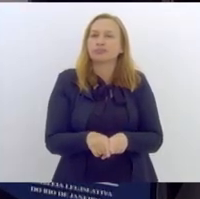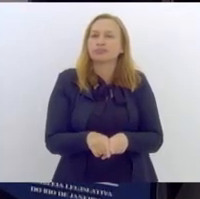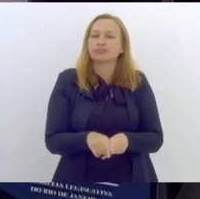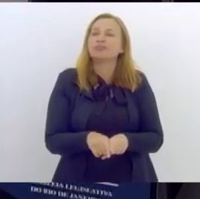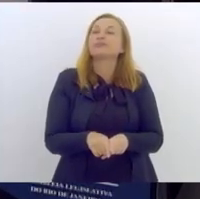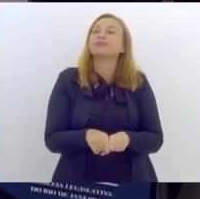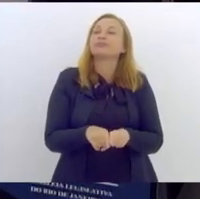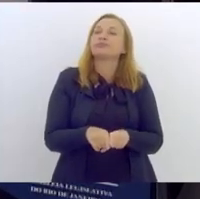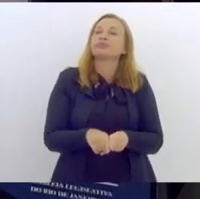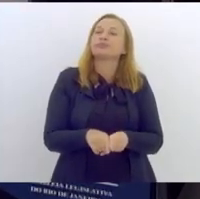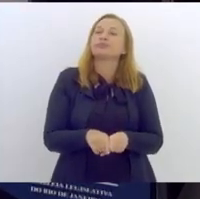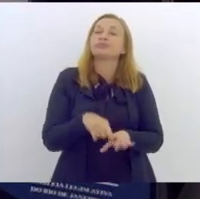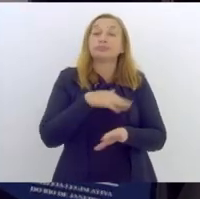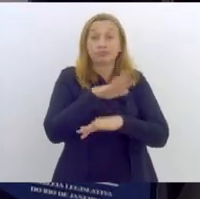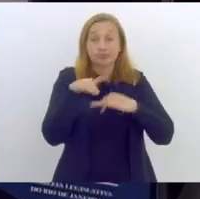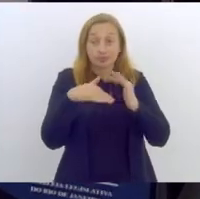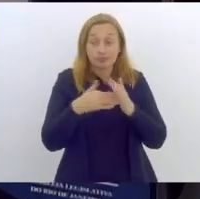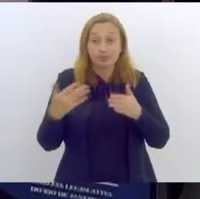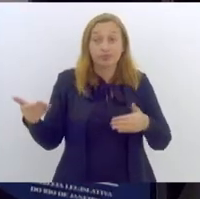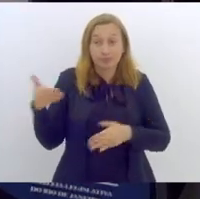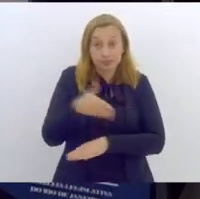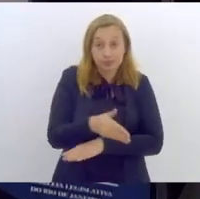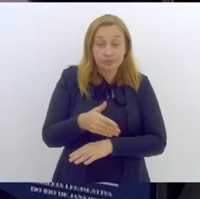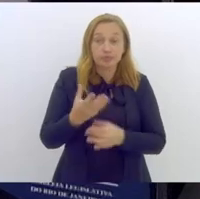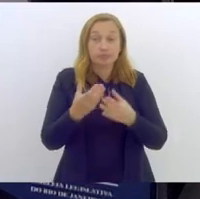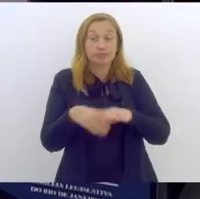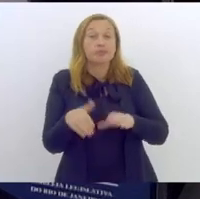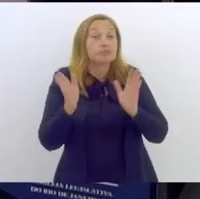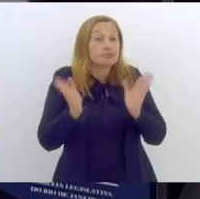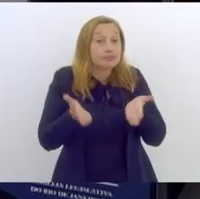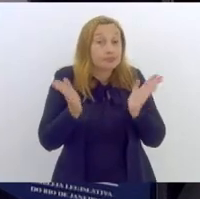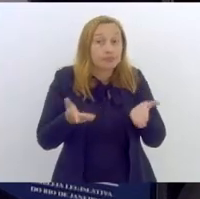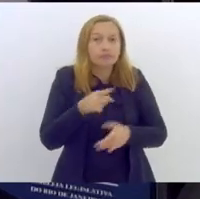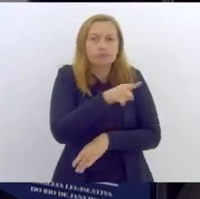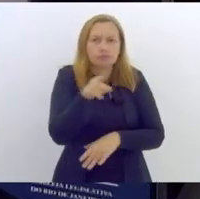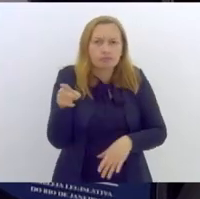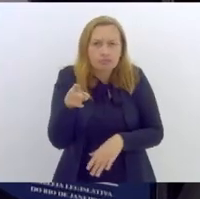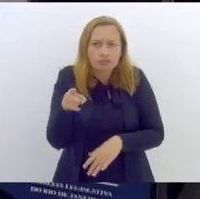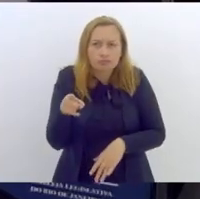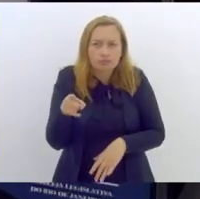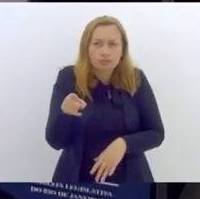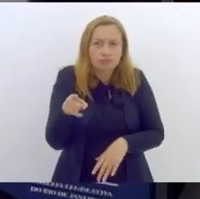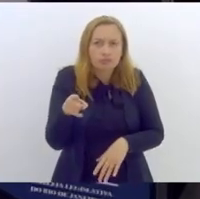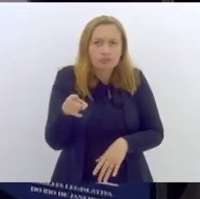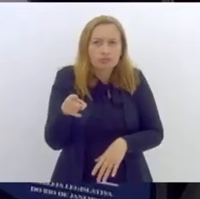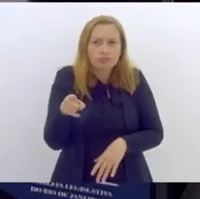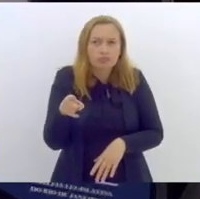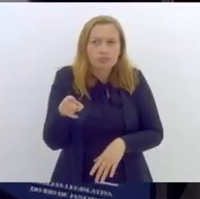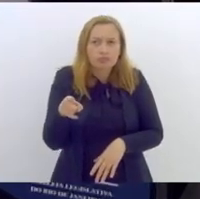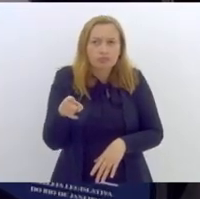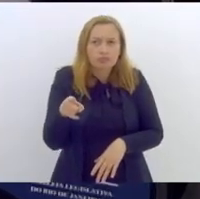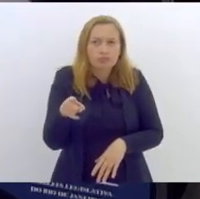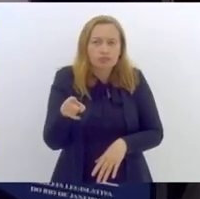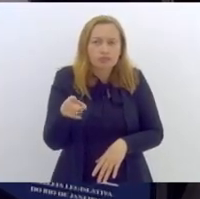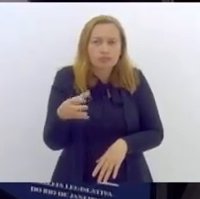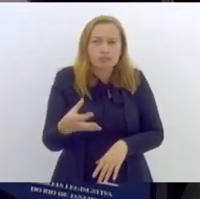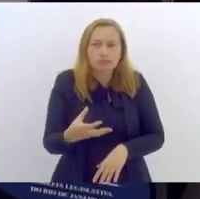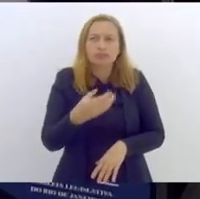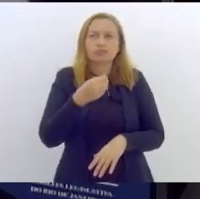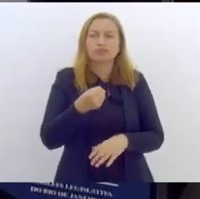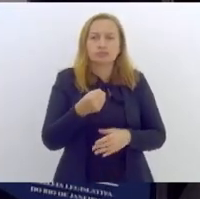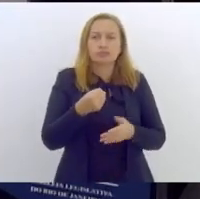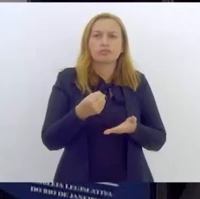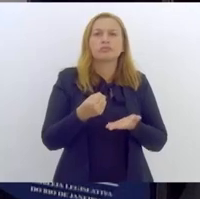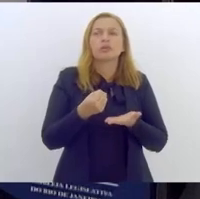e deixar registrado para todos que vão entrar nesse concurso agora que vocês vão ser vocês vão ser intercalado pelo sindicato lá na frente pedindo